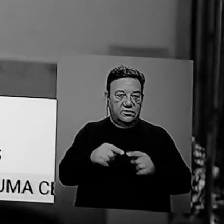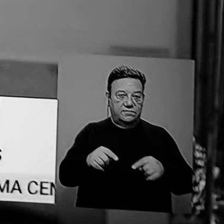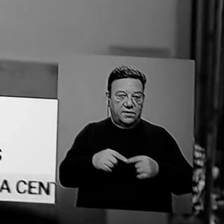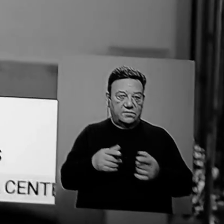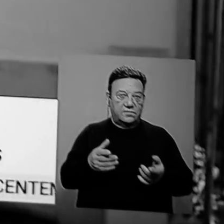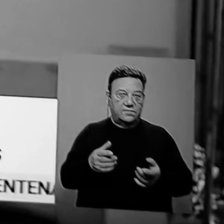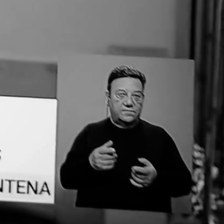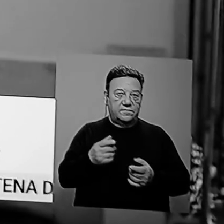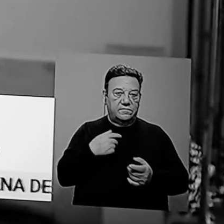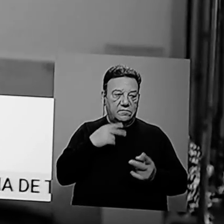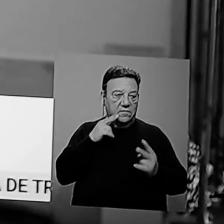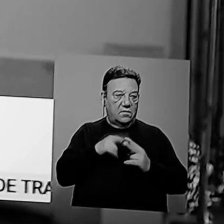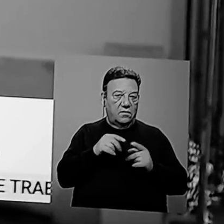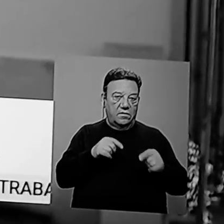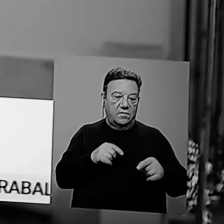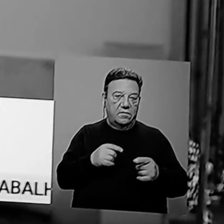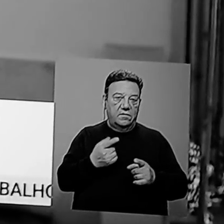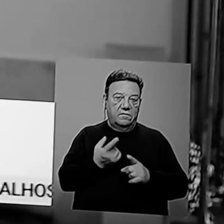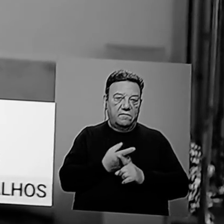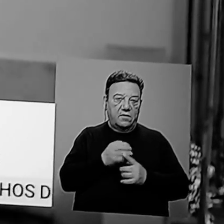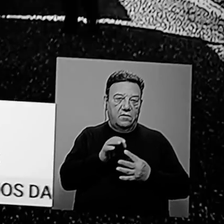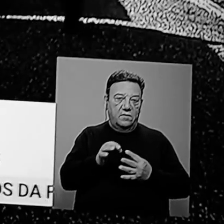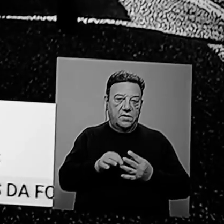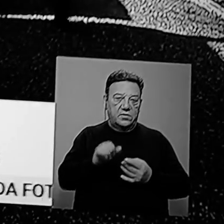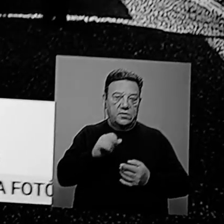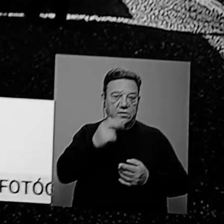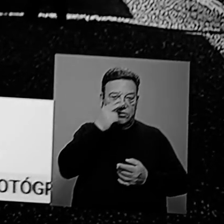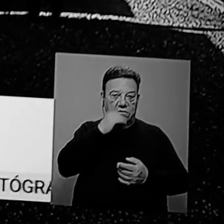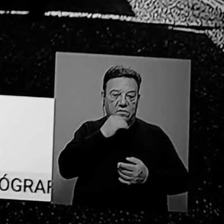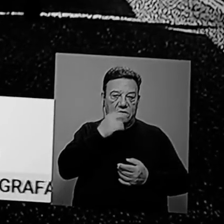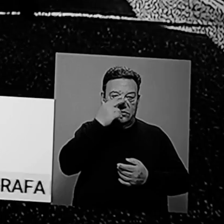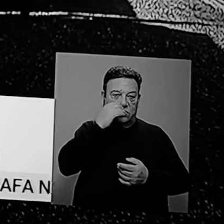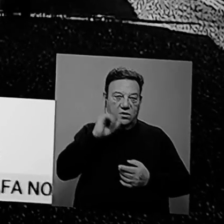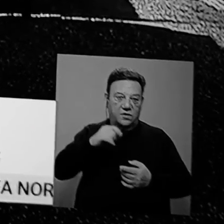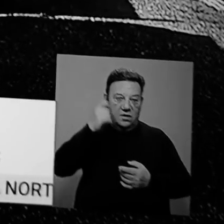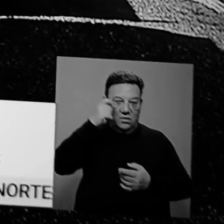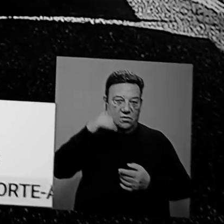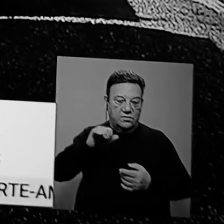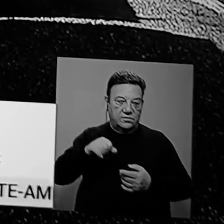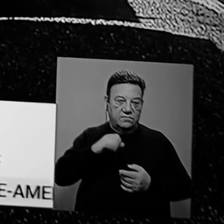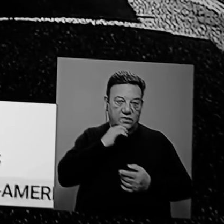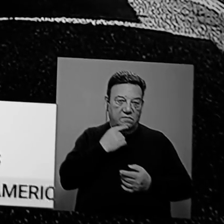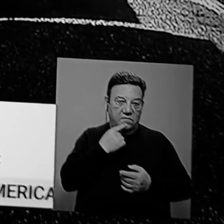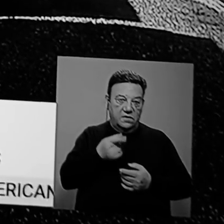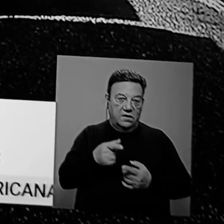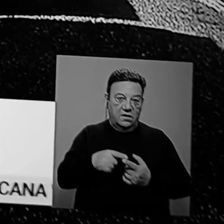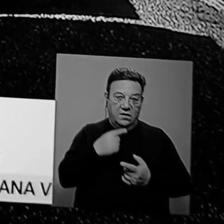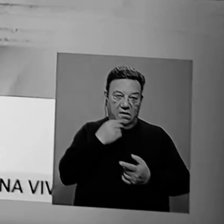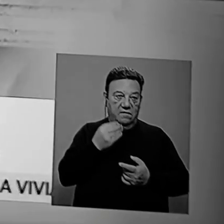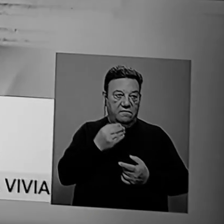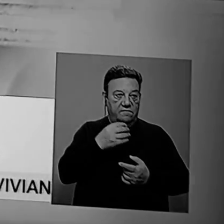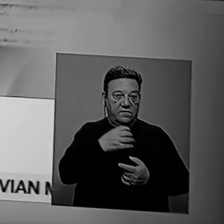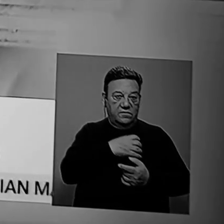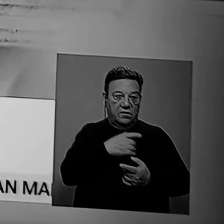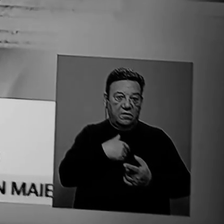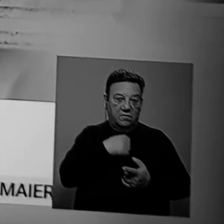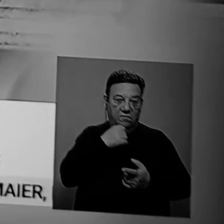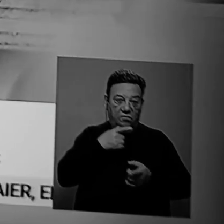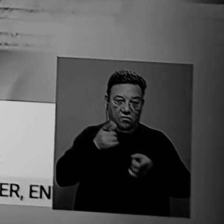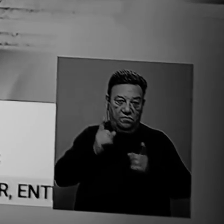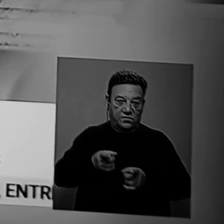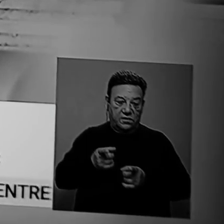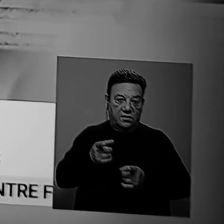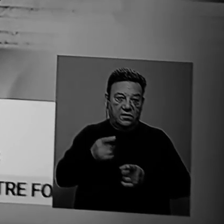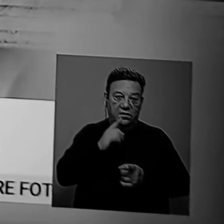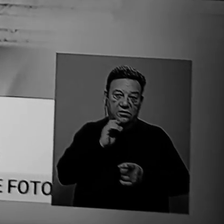espaço, onde encontramos aqui vários elementos da história e sobretudo da história de Louros. Podemos até dizer que a emblemática por onde vamos começar,